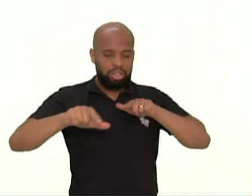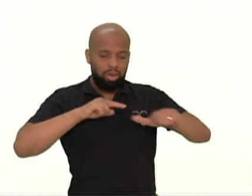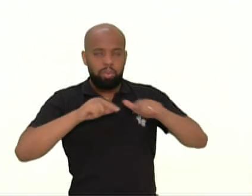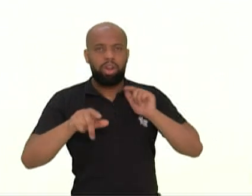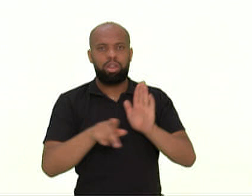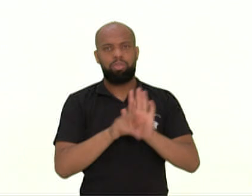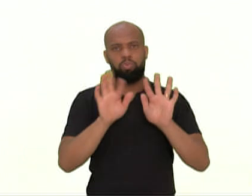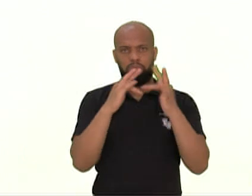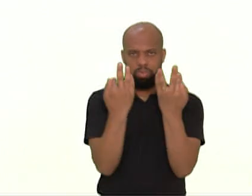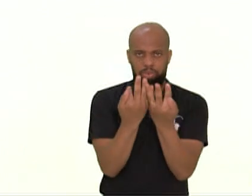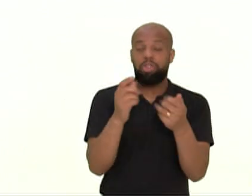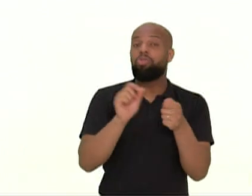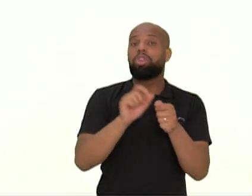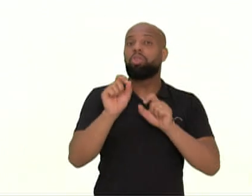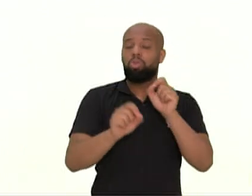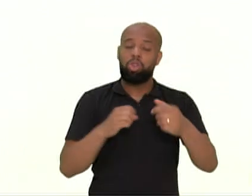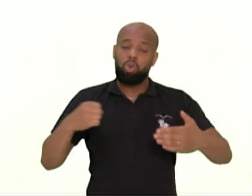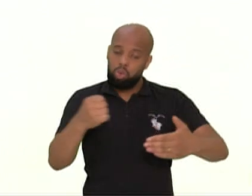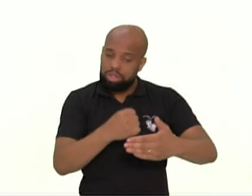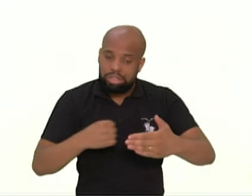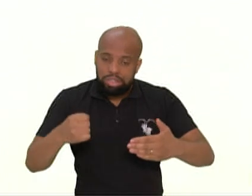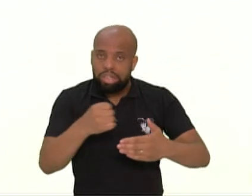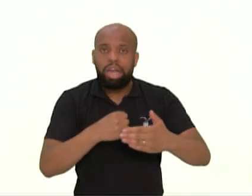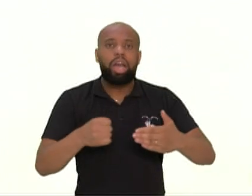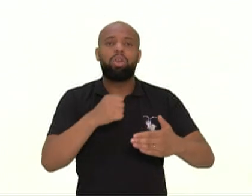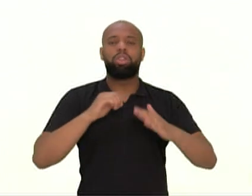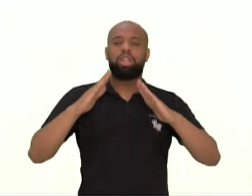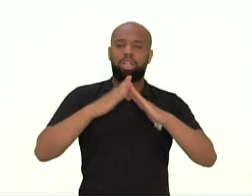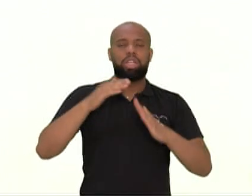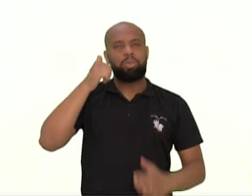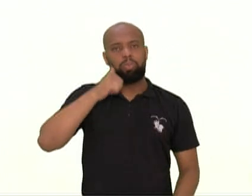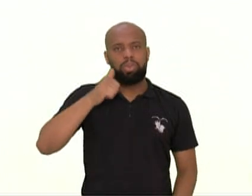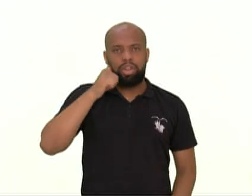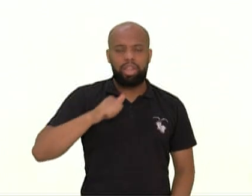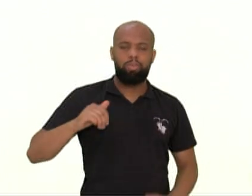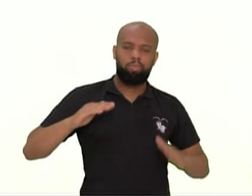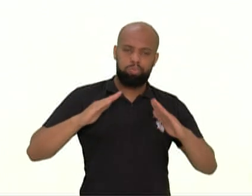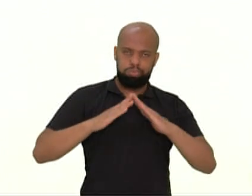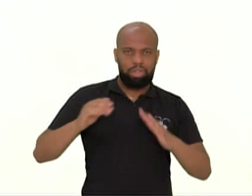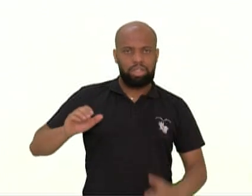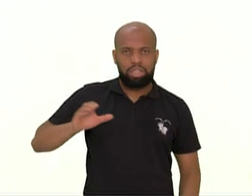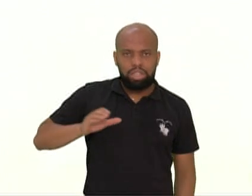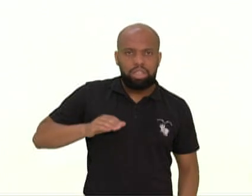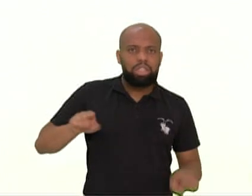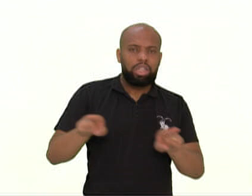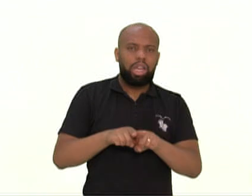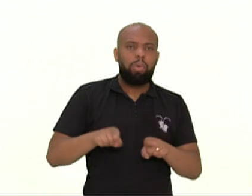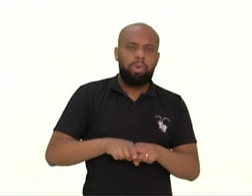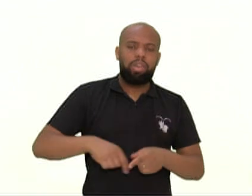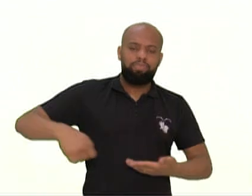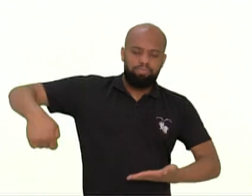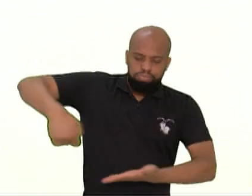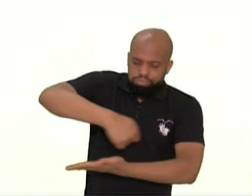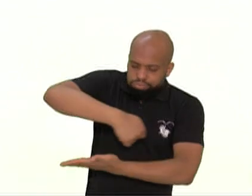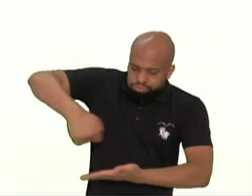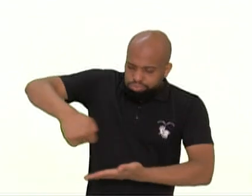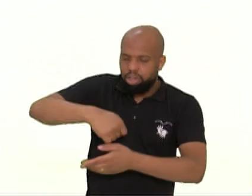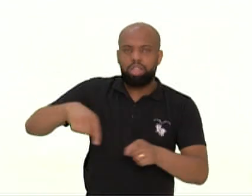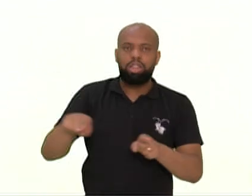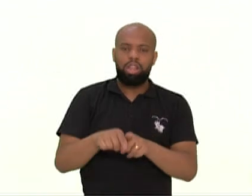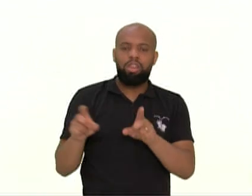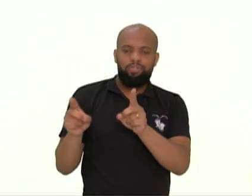da família. Fazendo o quê? Cozinhando na casa de ricos, lavando, passando na residência de homens brancos, vendendo